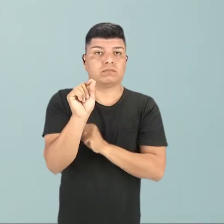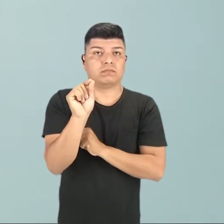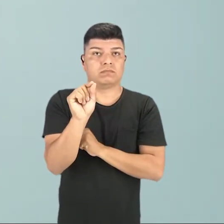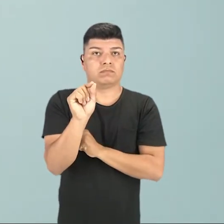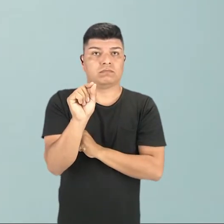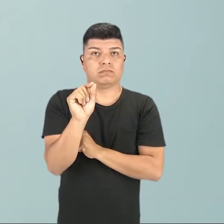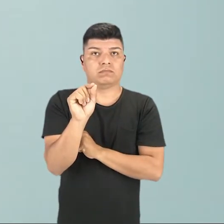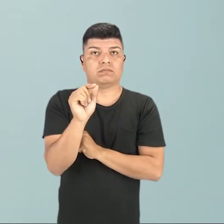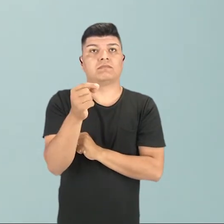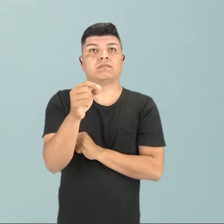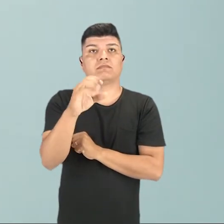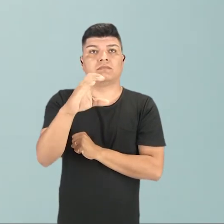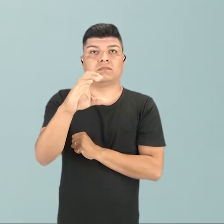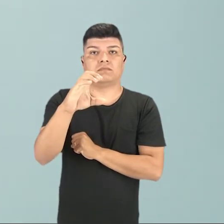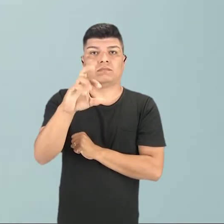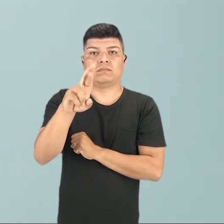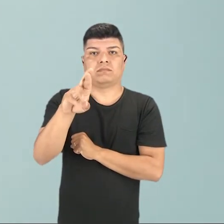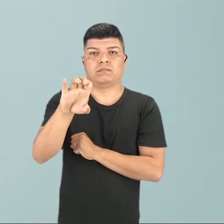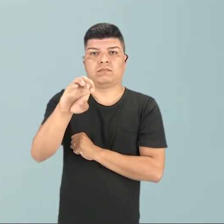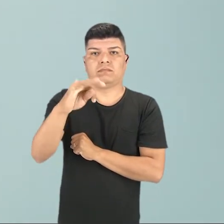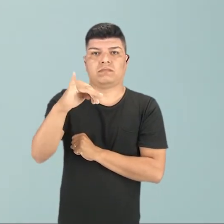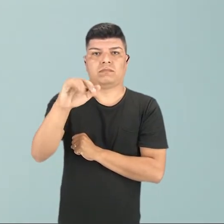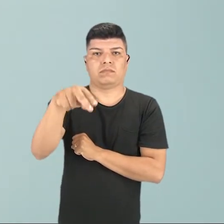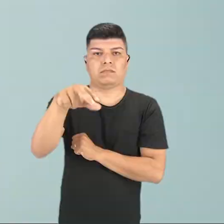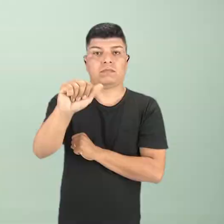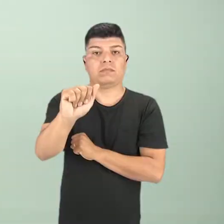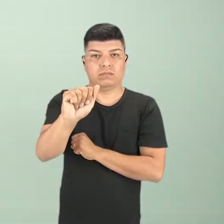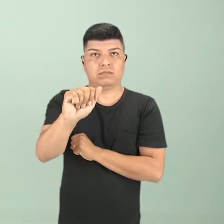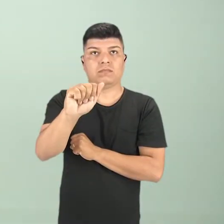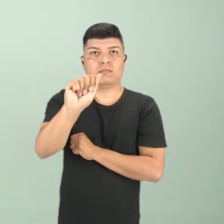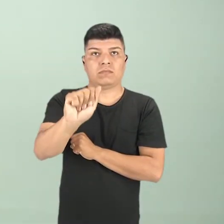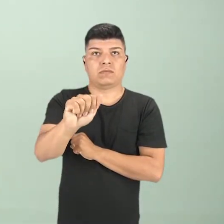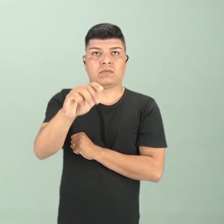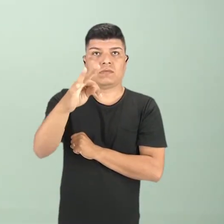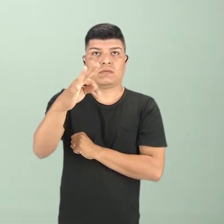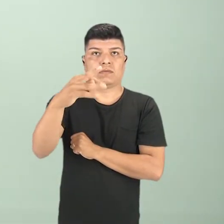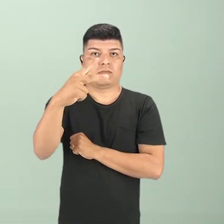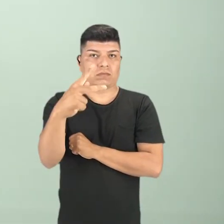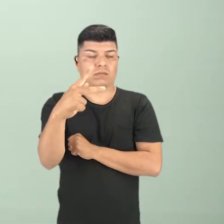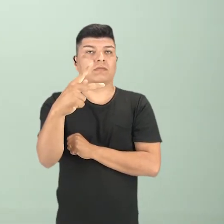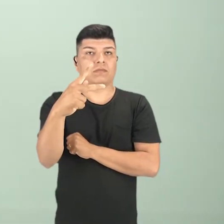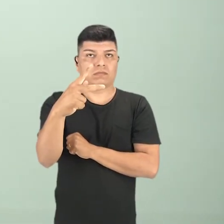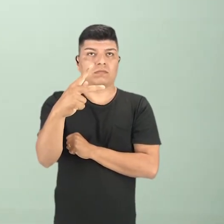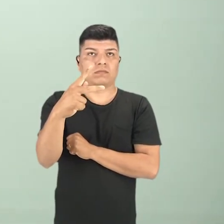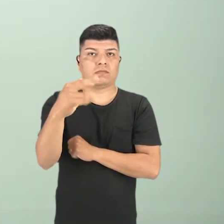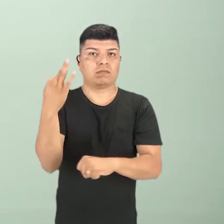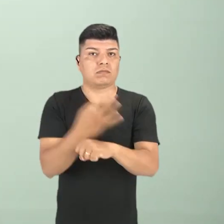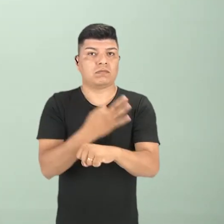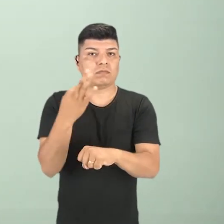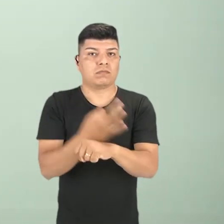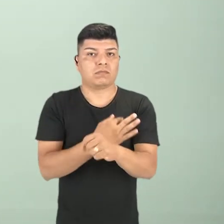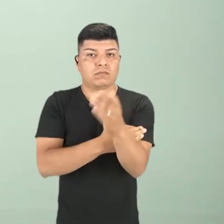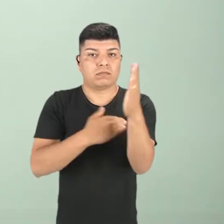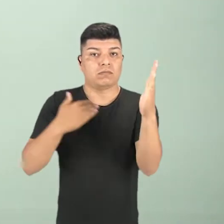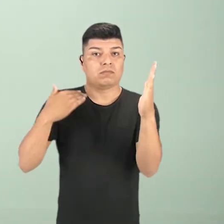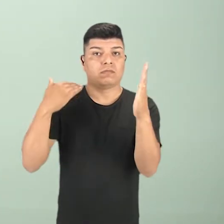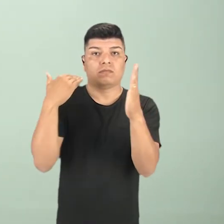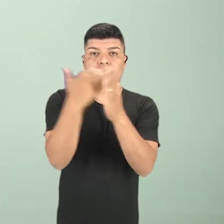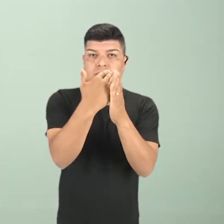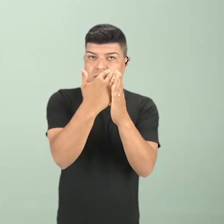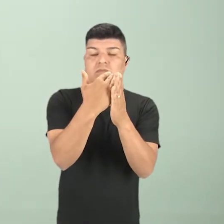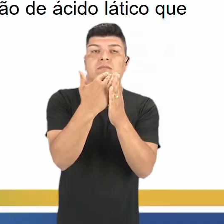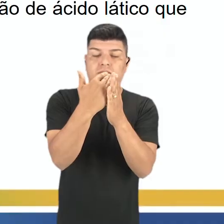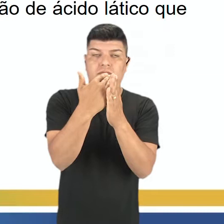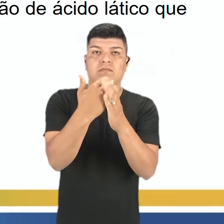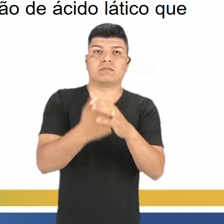fosfato creatina, de ATP, então ela vai ter uma resistência maior. Ou seja, a resistência anaeróbica lática dele vai ser